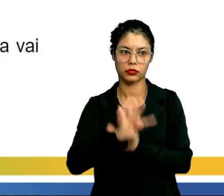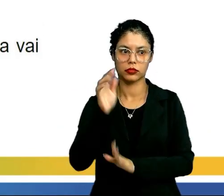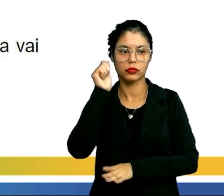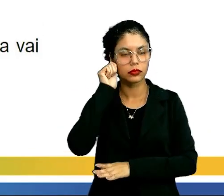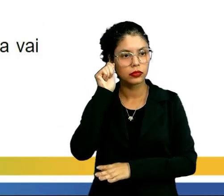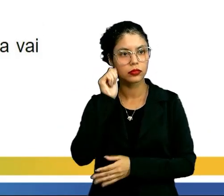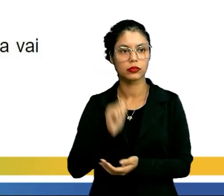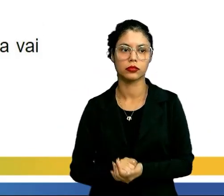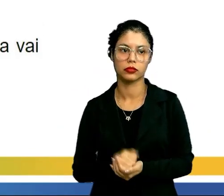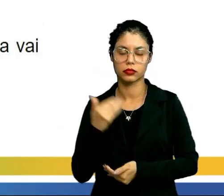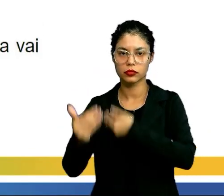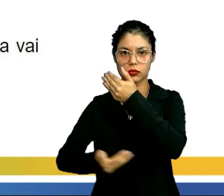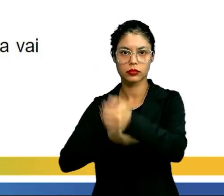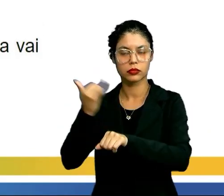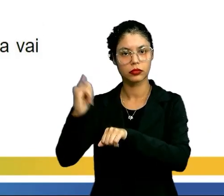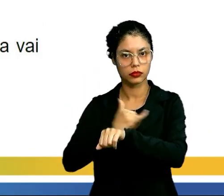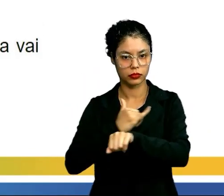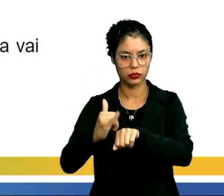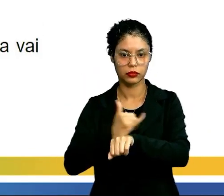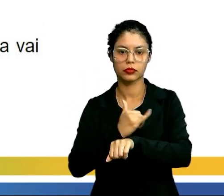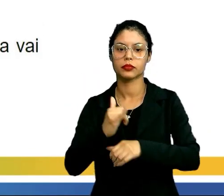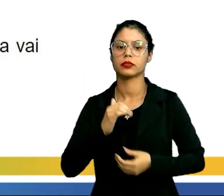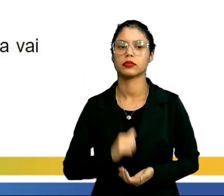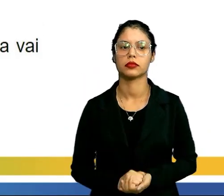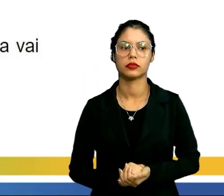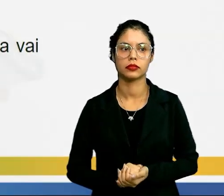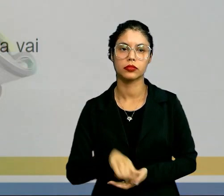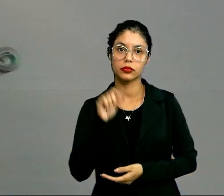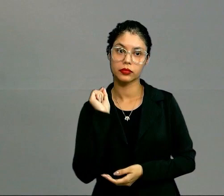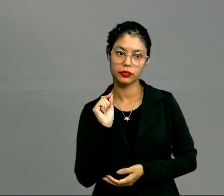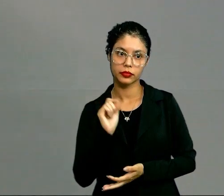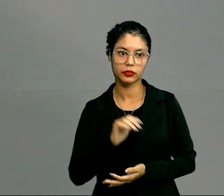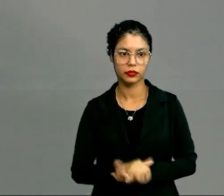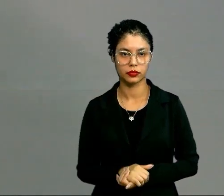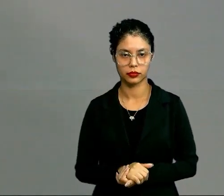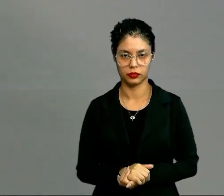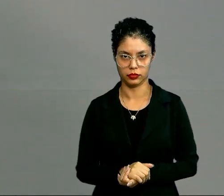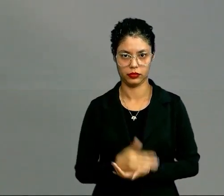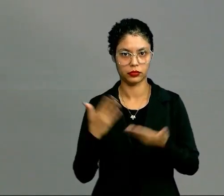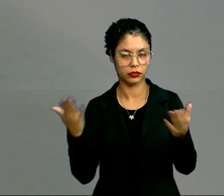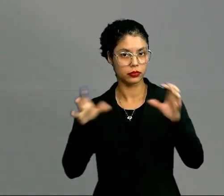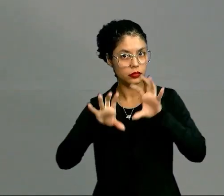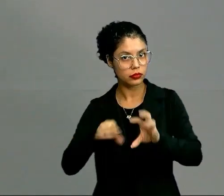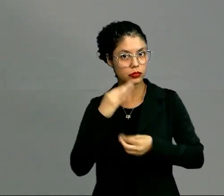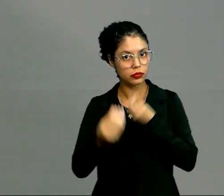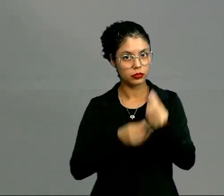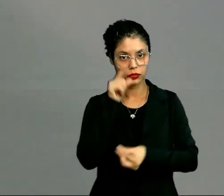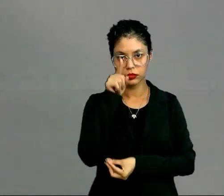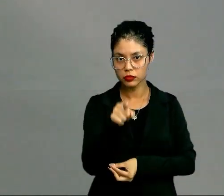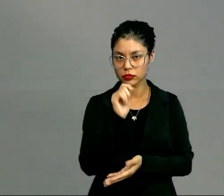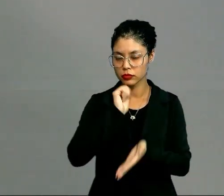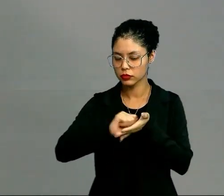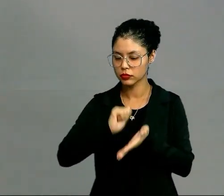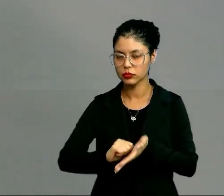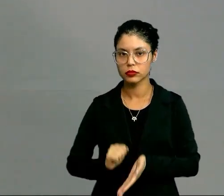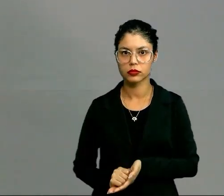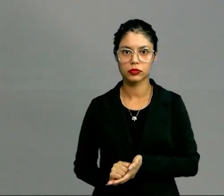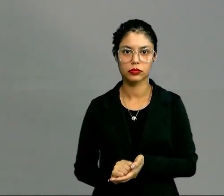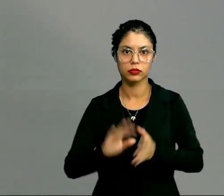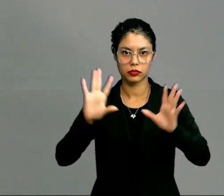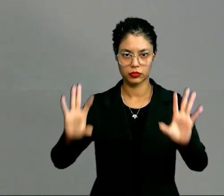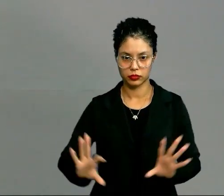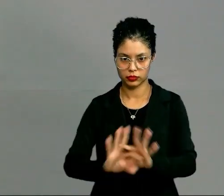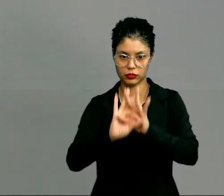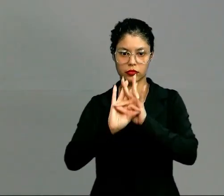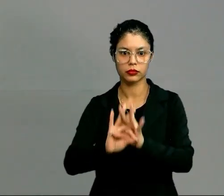contidas no texto, o autor recorre à estratégia de, assim como você que vai escrever a sua